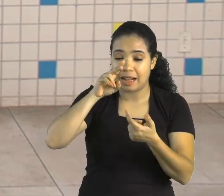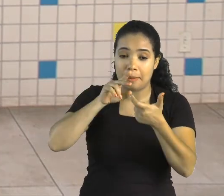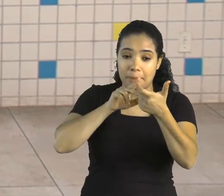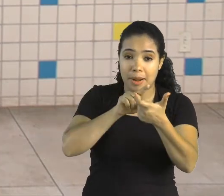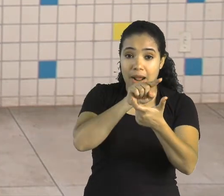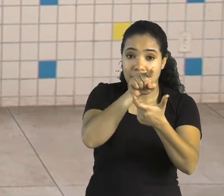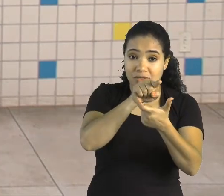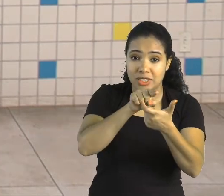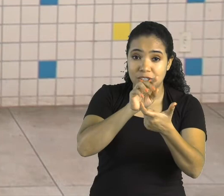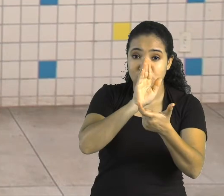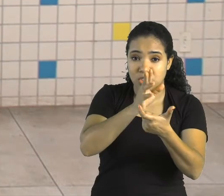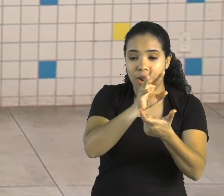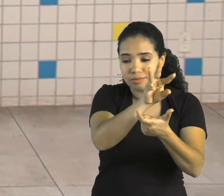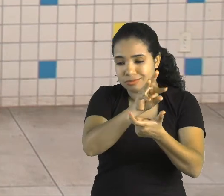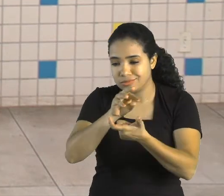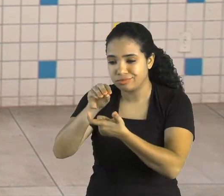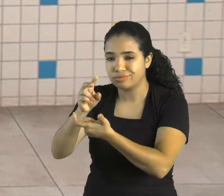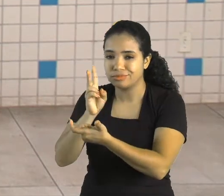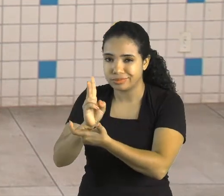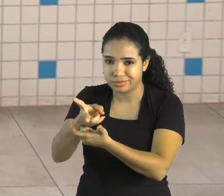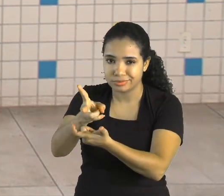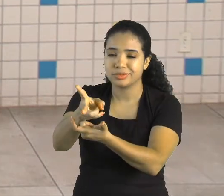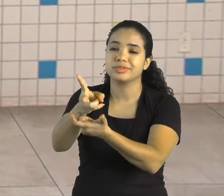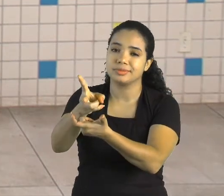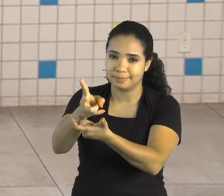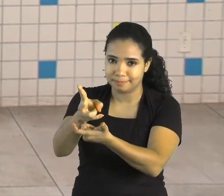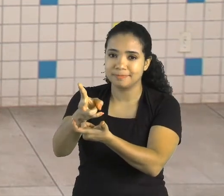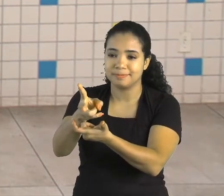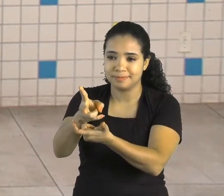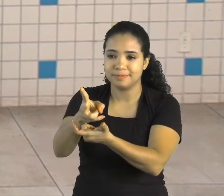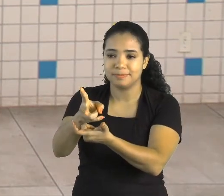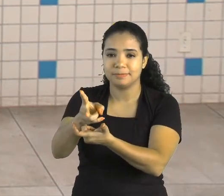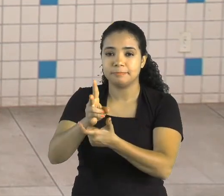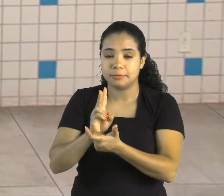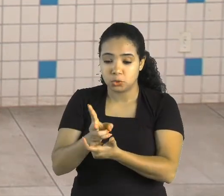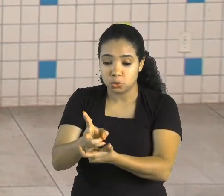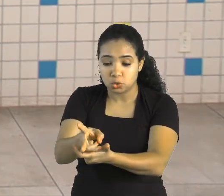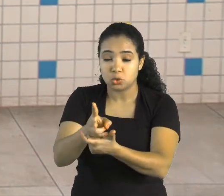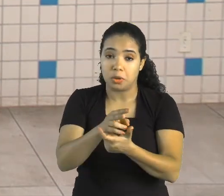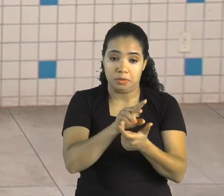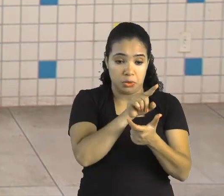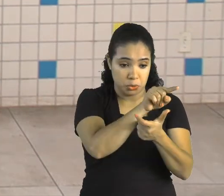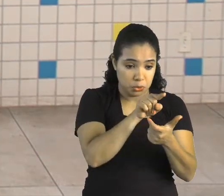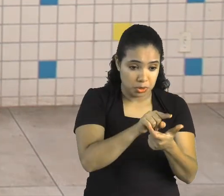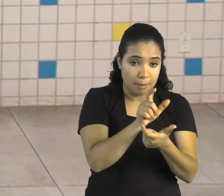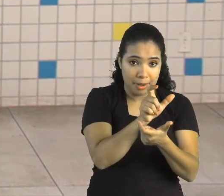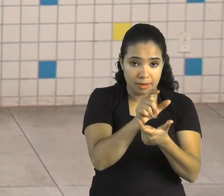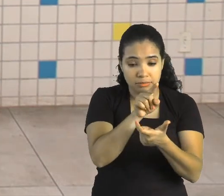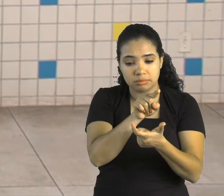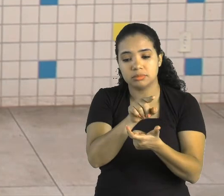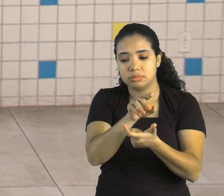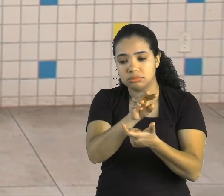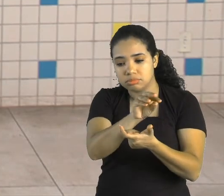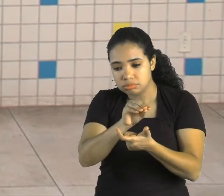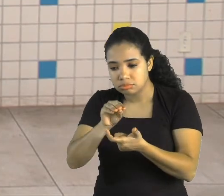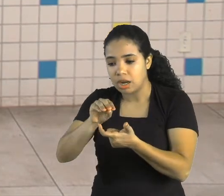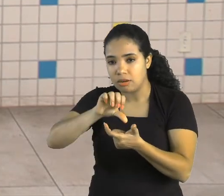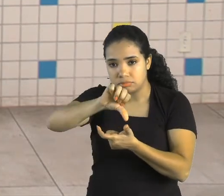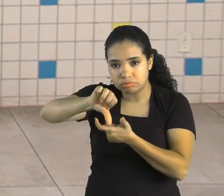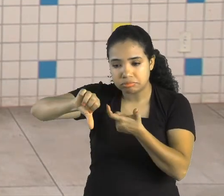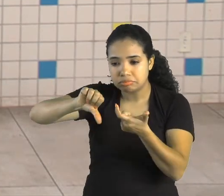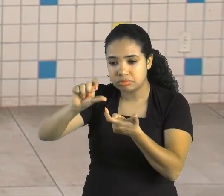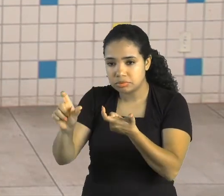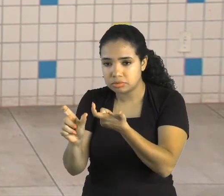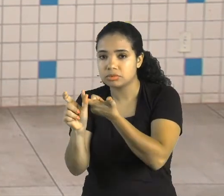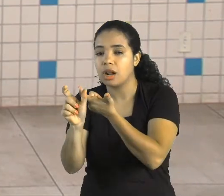palavra deriva de outra palavra com Z, que ela é escrita com a letra Z, a próxima palavra também será escrita com a letra